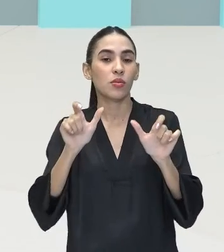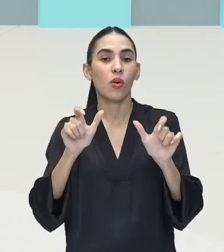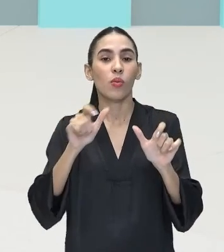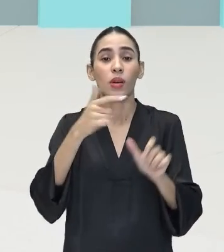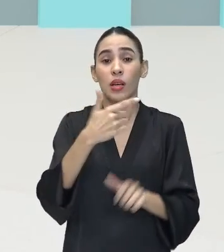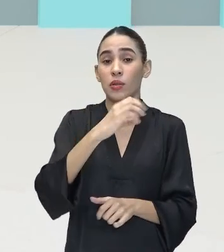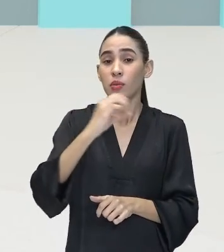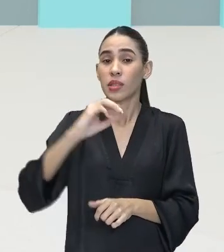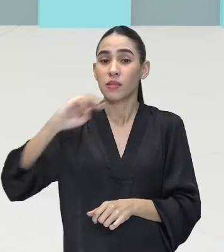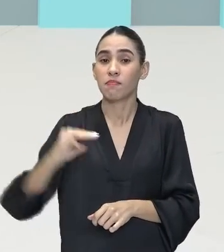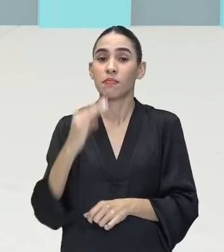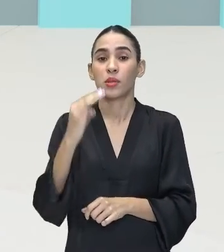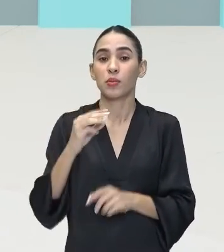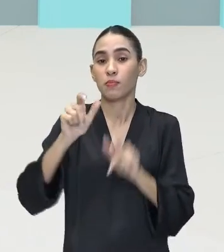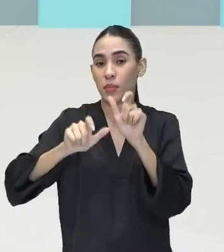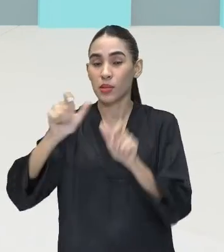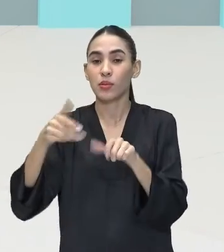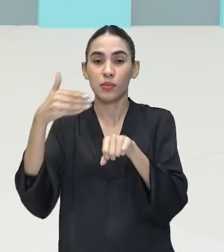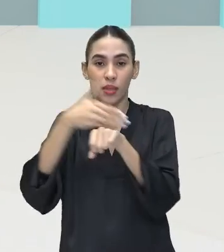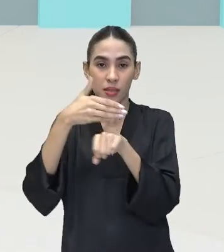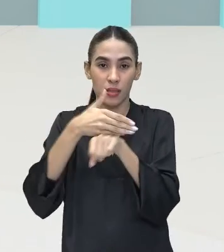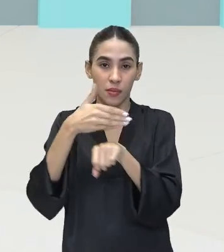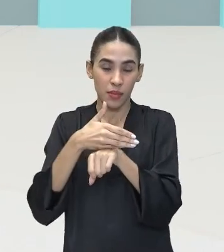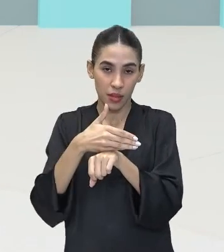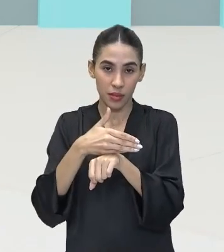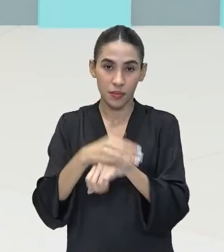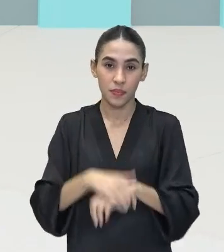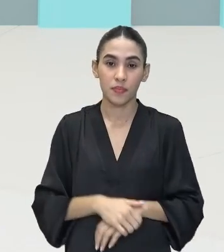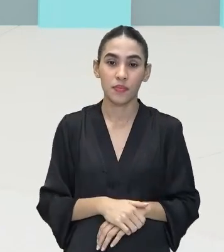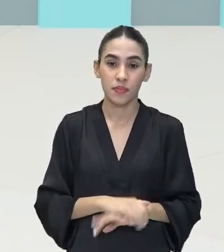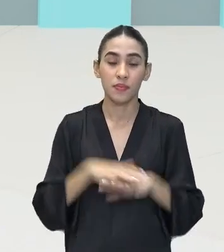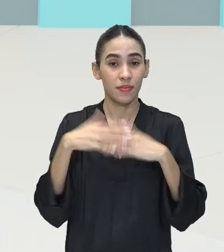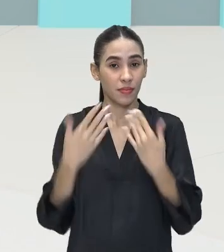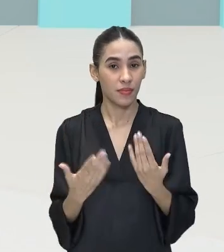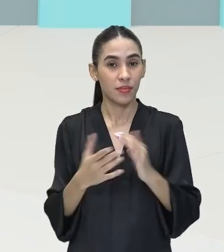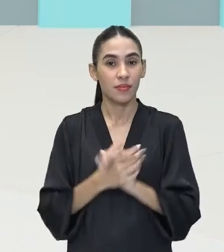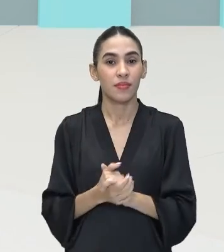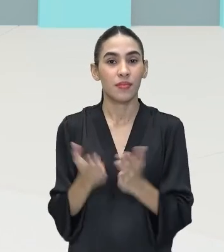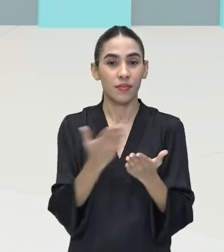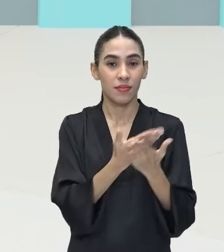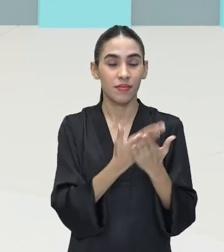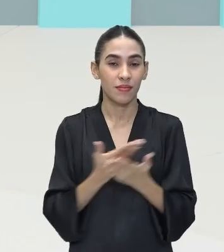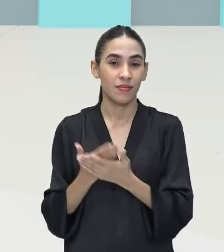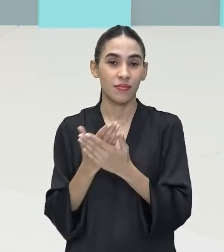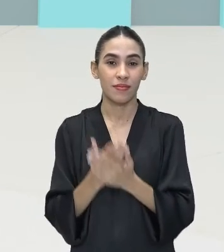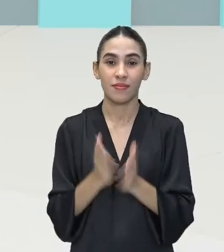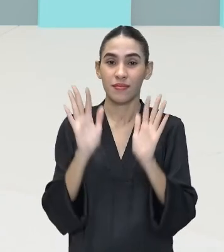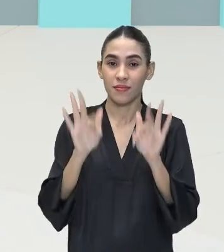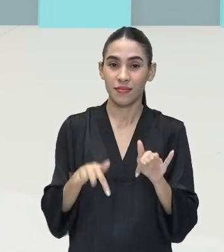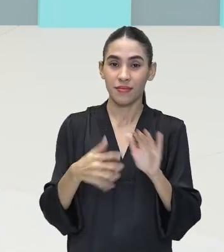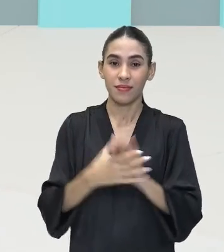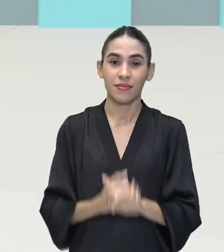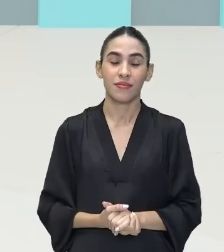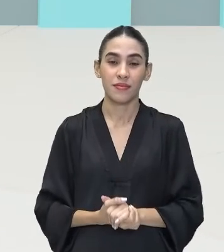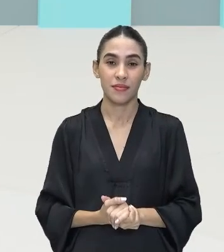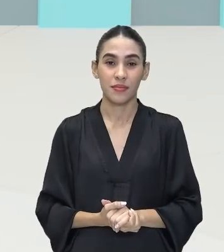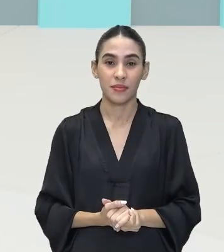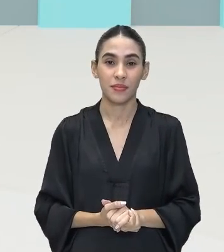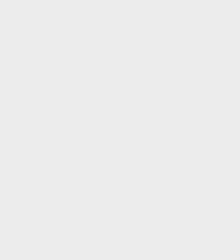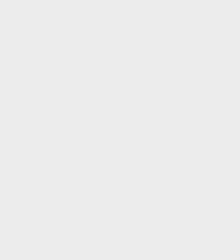200.000 pessoas participaram. Então, assim, chegamos ao final da nossa aula.